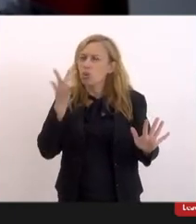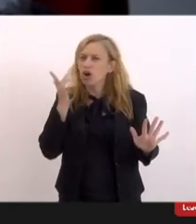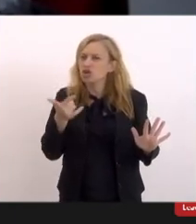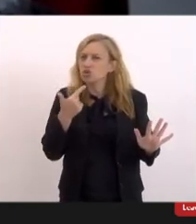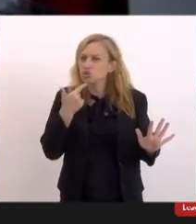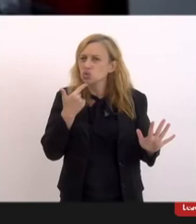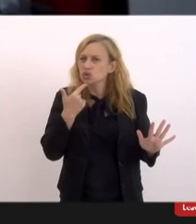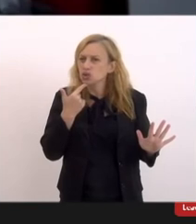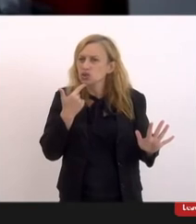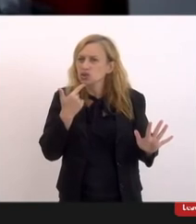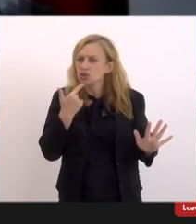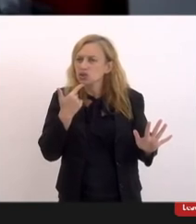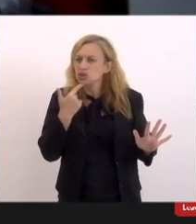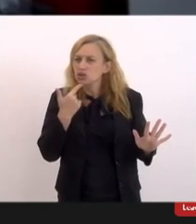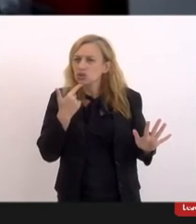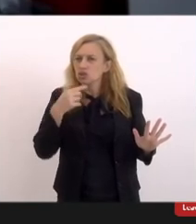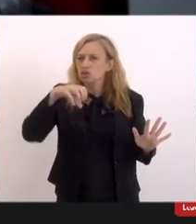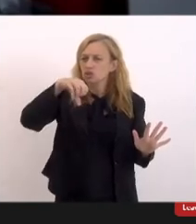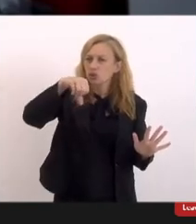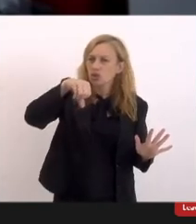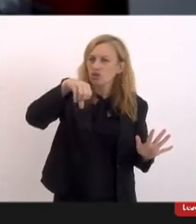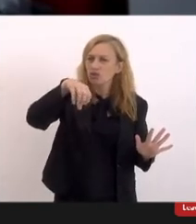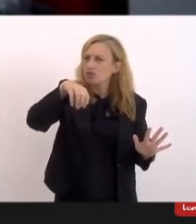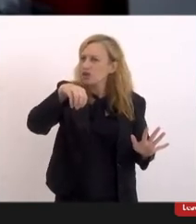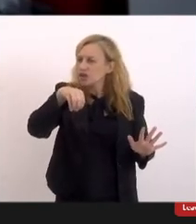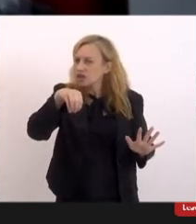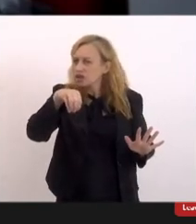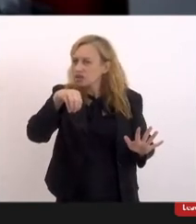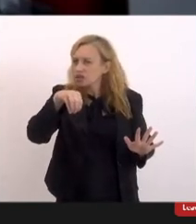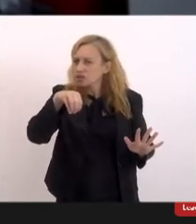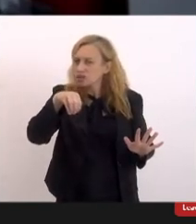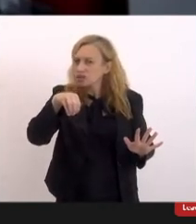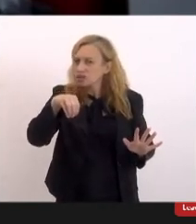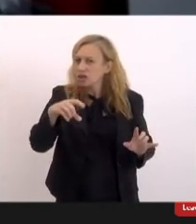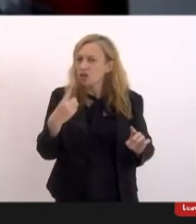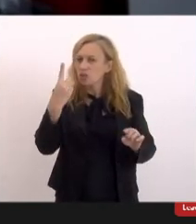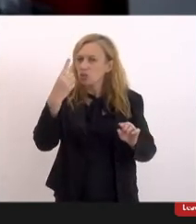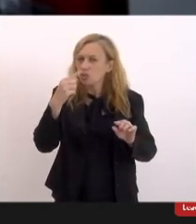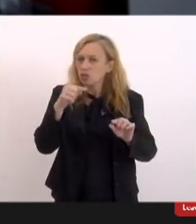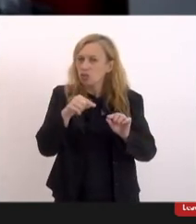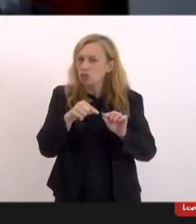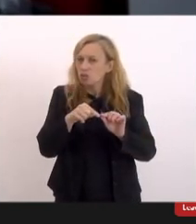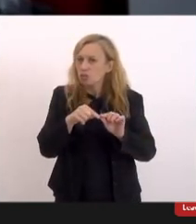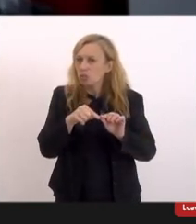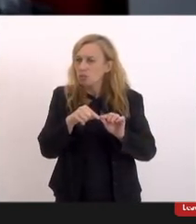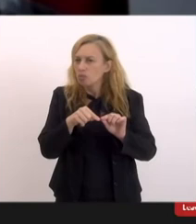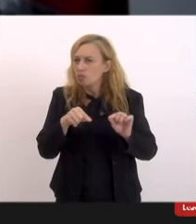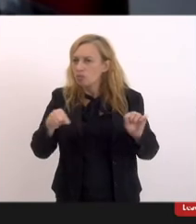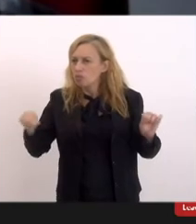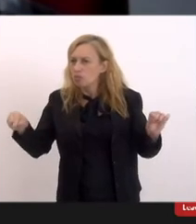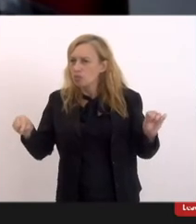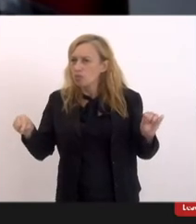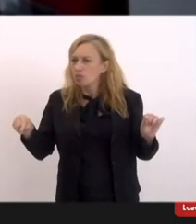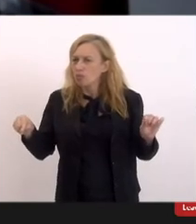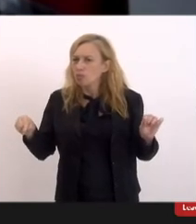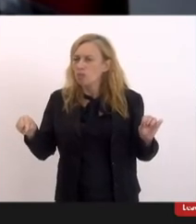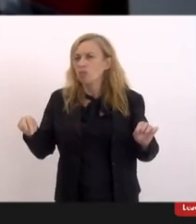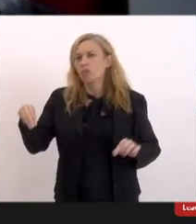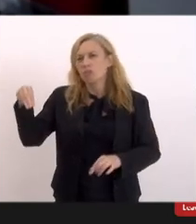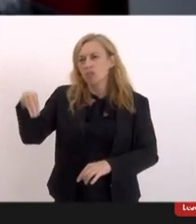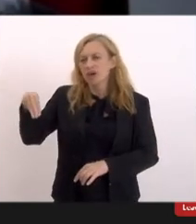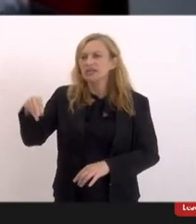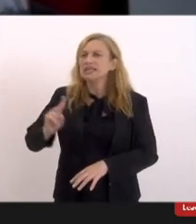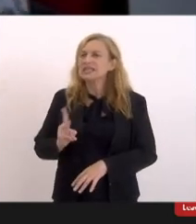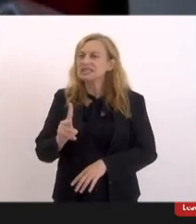de 90 ao metro. E aí, de novo, isso sempre vai ter a